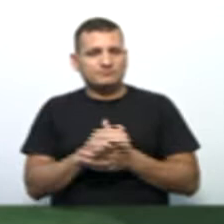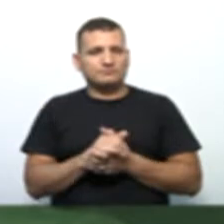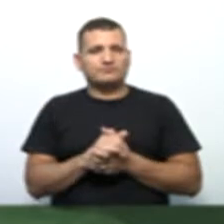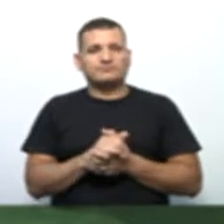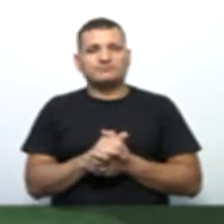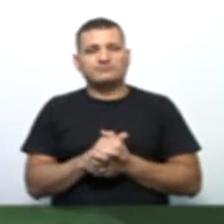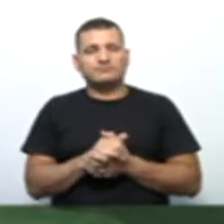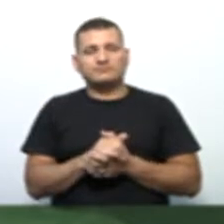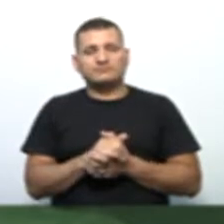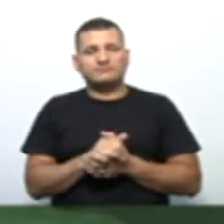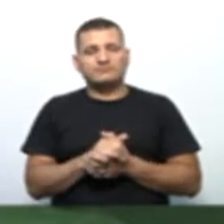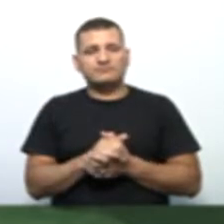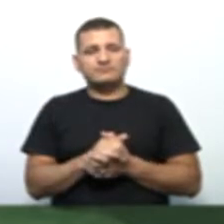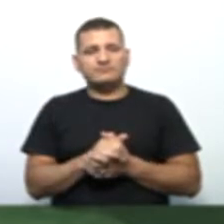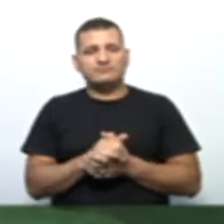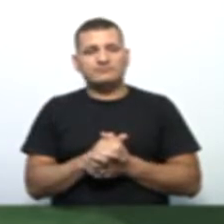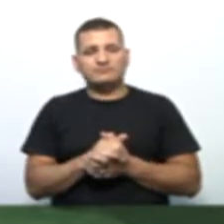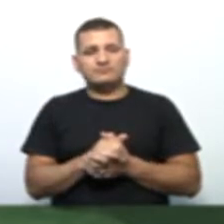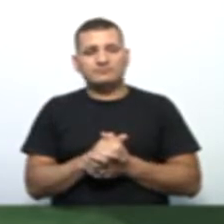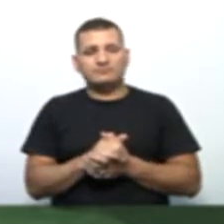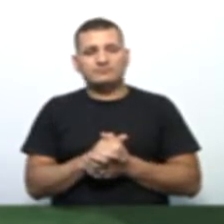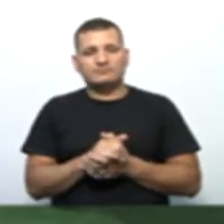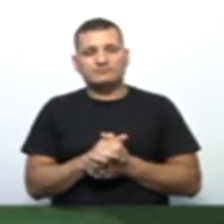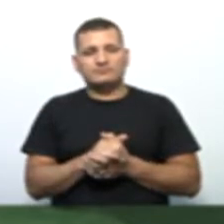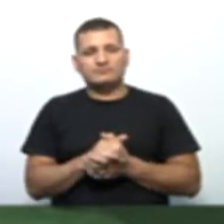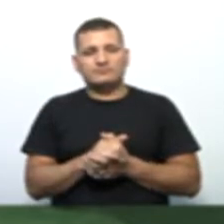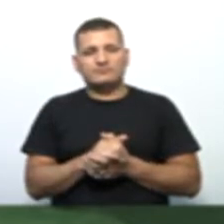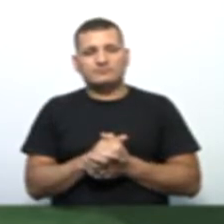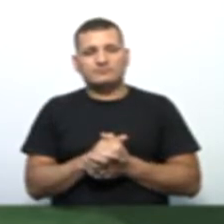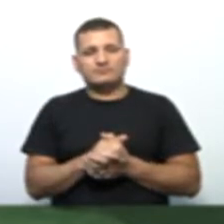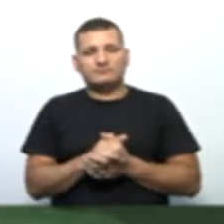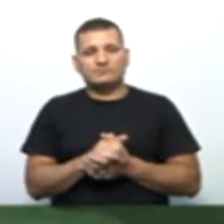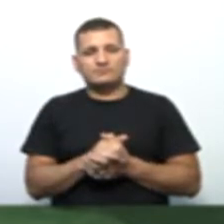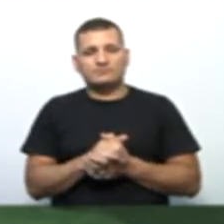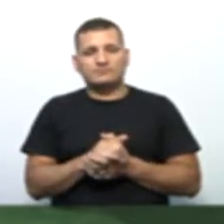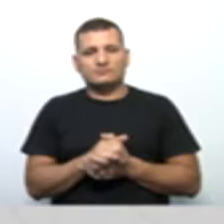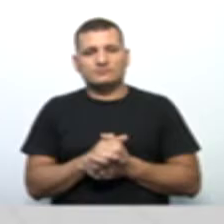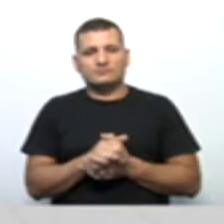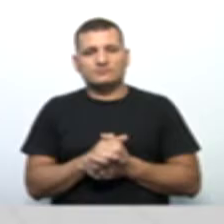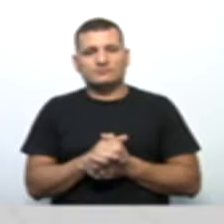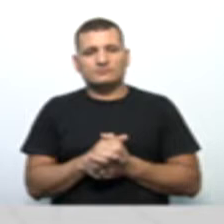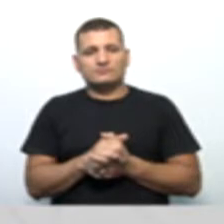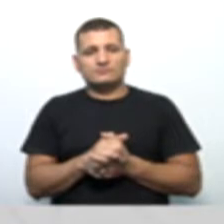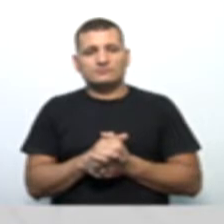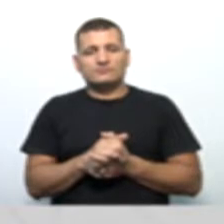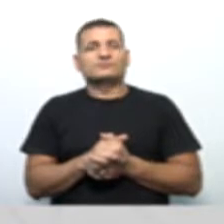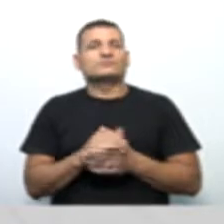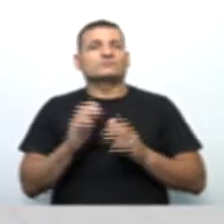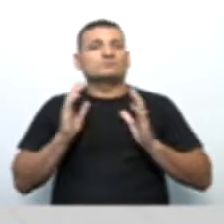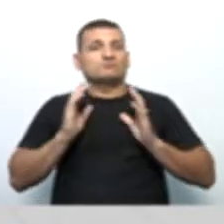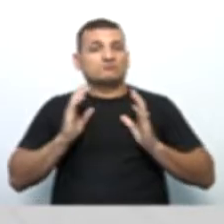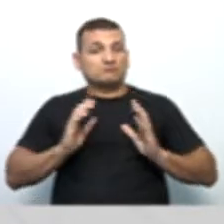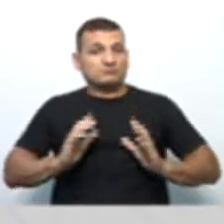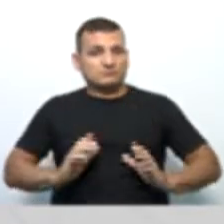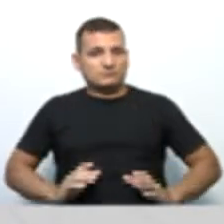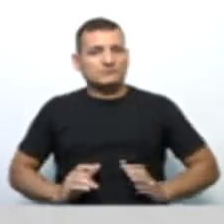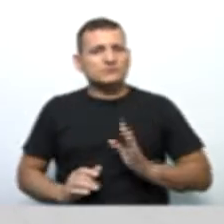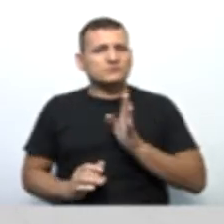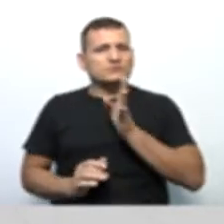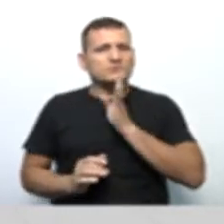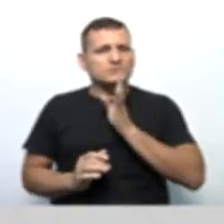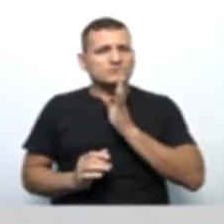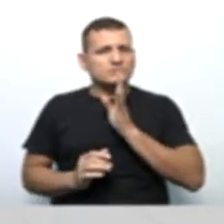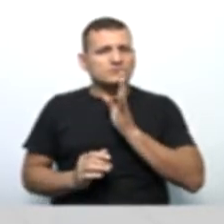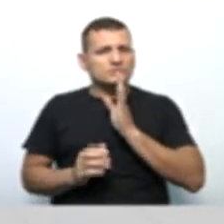direto no que você pretende que o usuário veja esse comportamento já é bastante conhecido por isso também deve preparar os